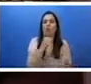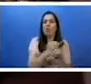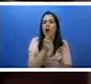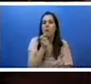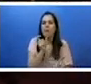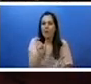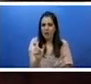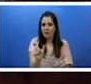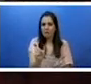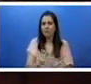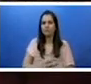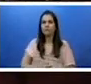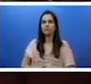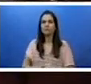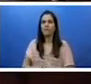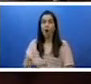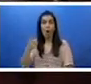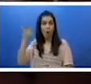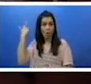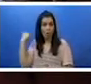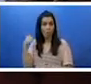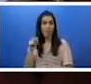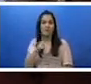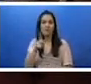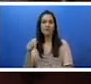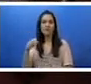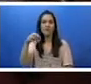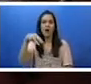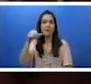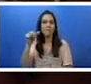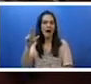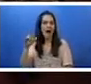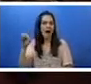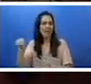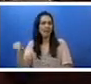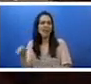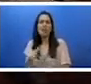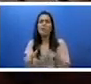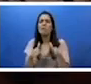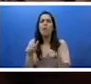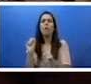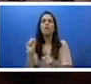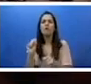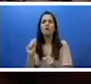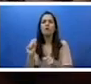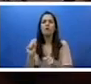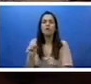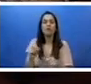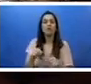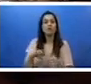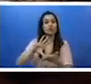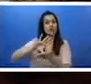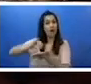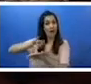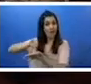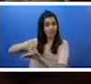Vamos começar? Ontem a professora Marina trabalhou o quê? A palavra